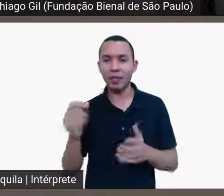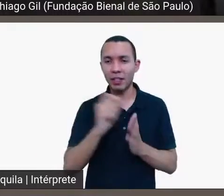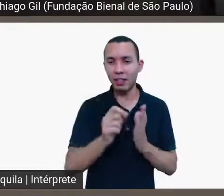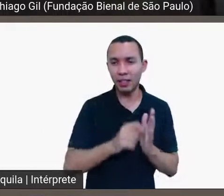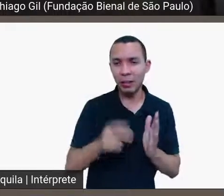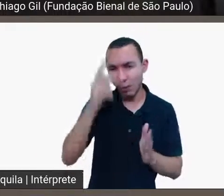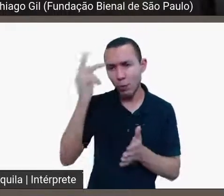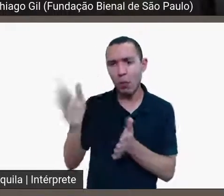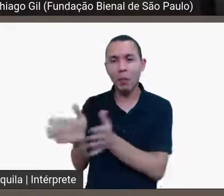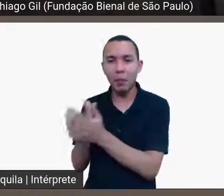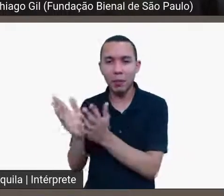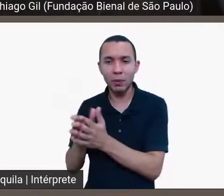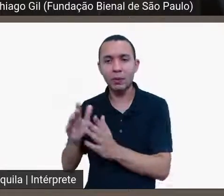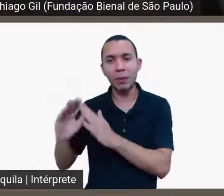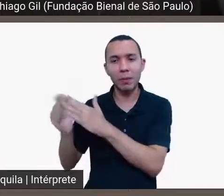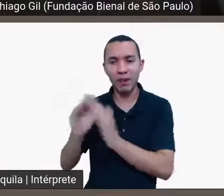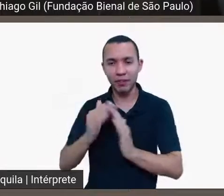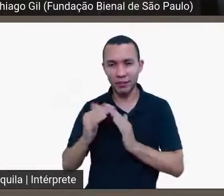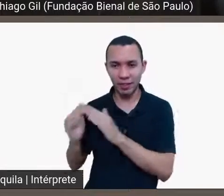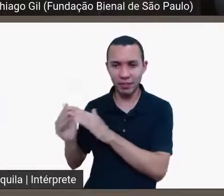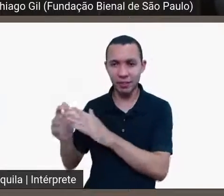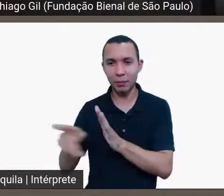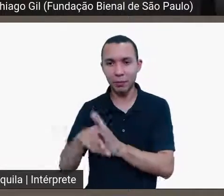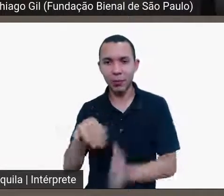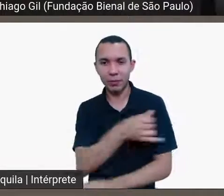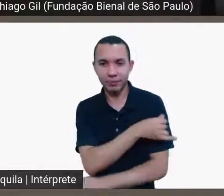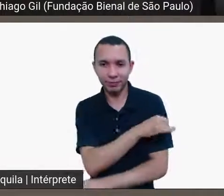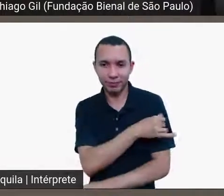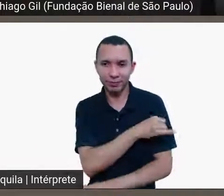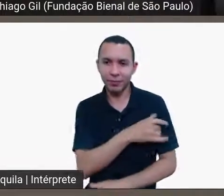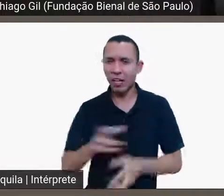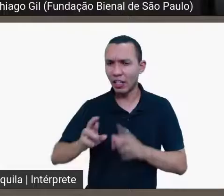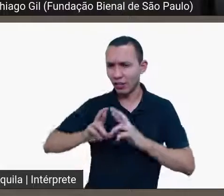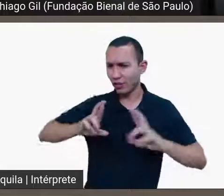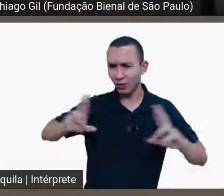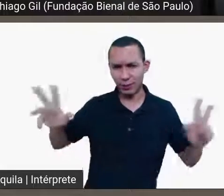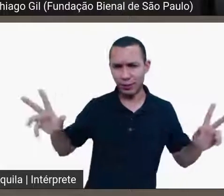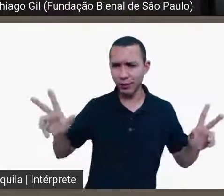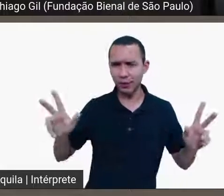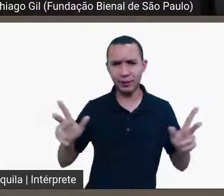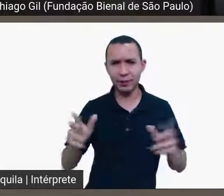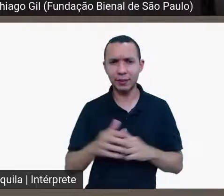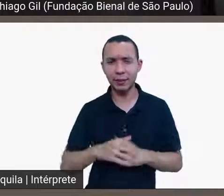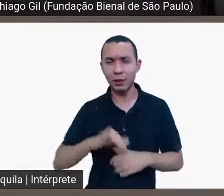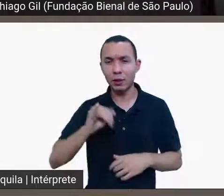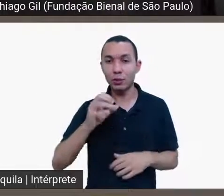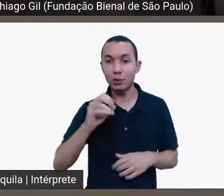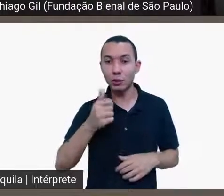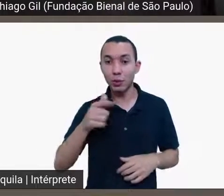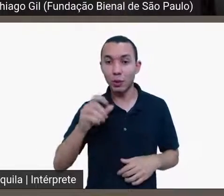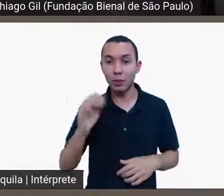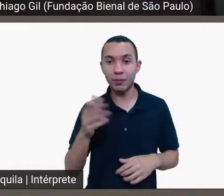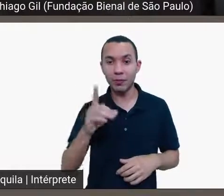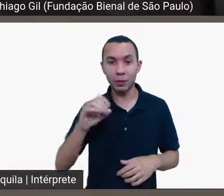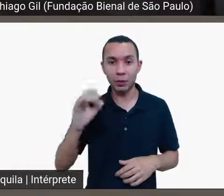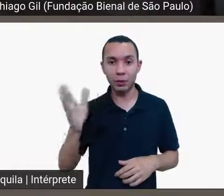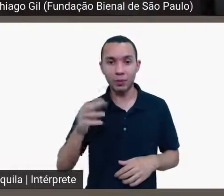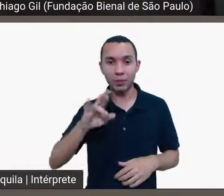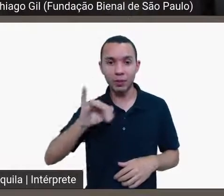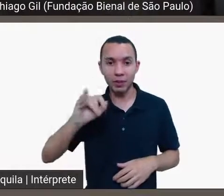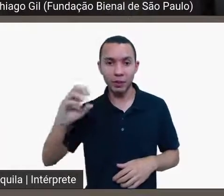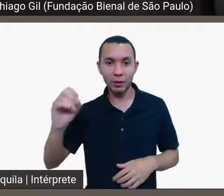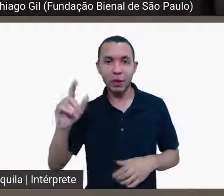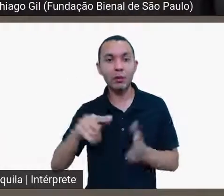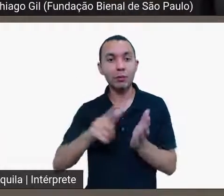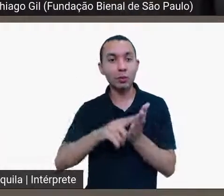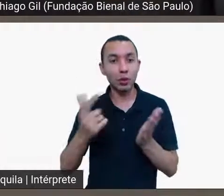entendeu? Sabe? Porque é um absurdo, é um outro mundo, é um absurdo. Mas a descrição do João do Rio é alucinante sobre